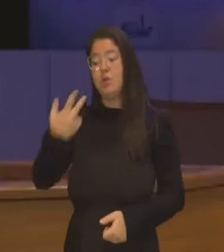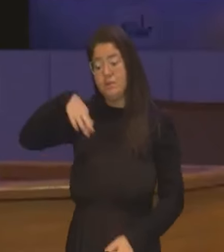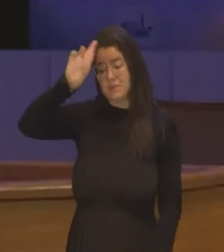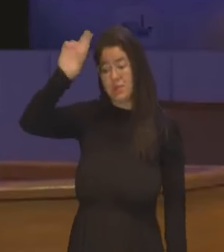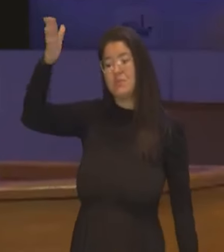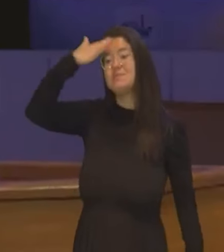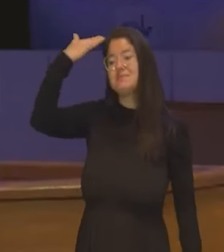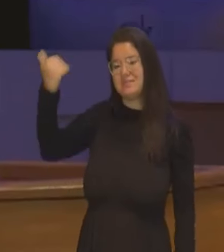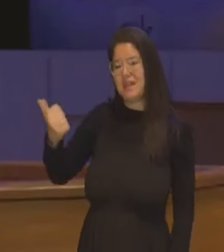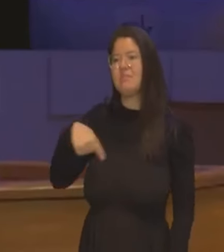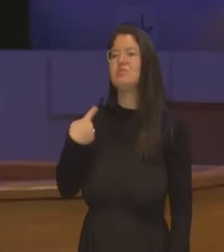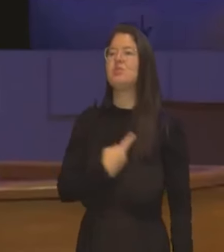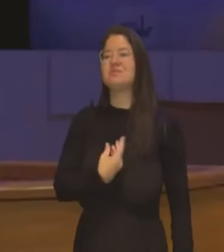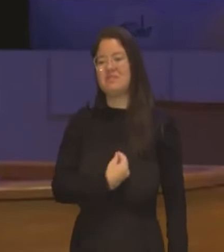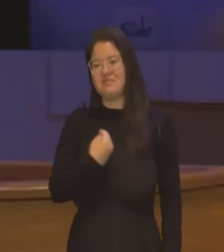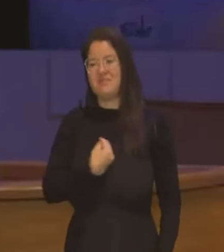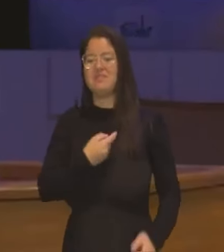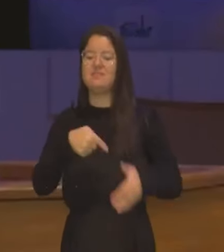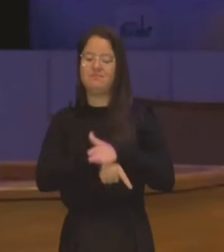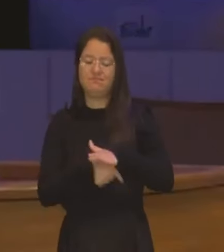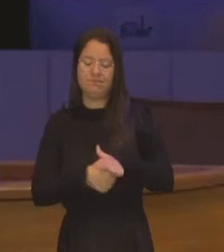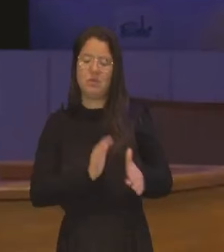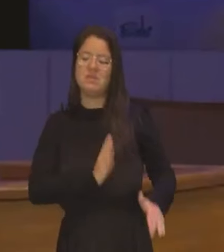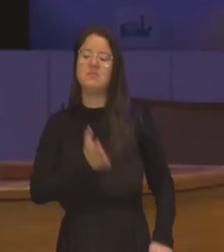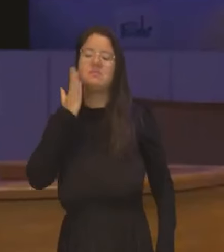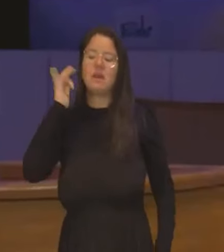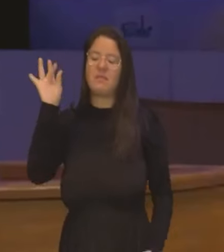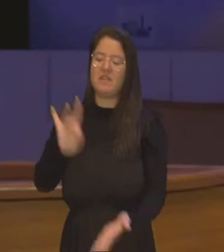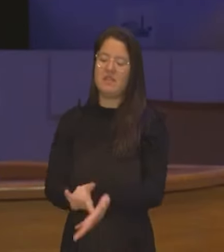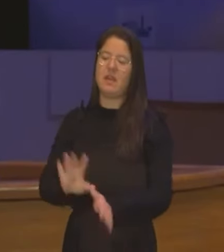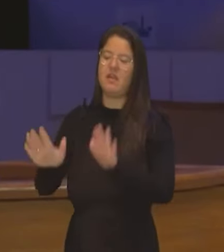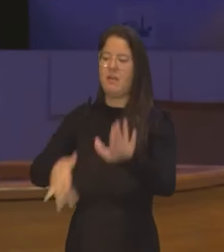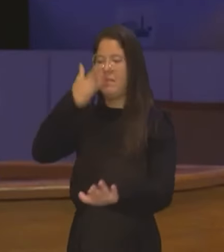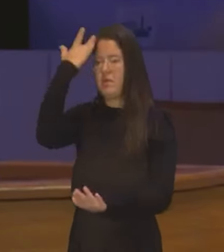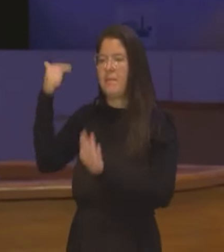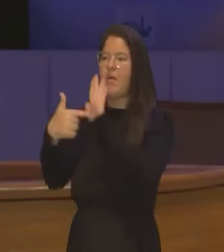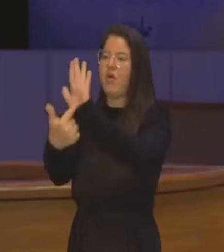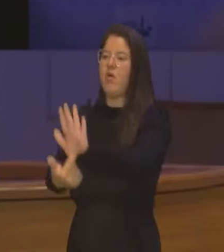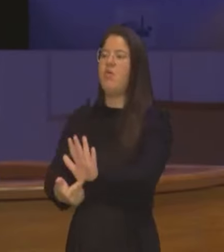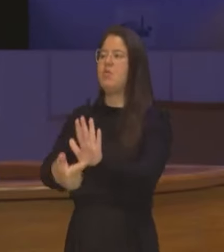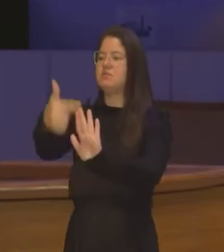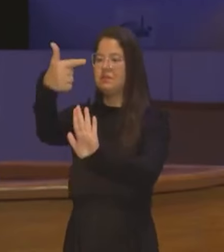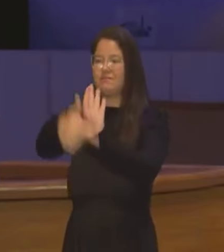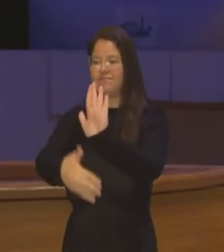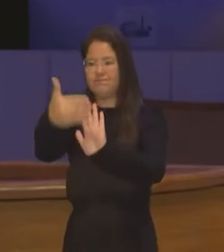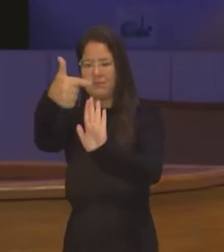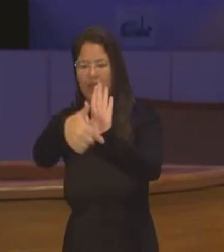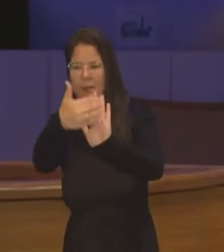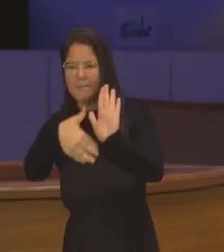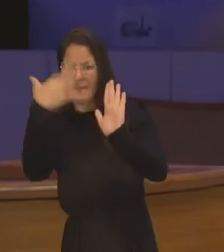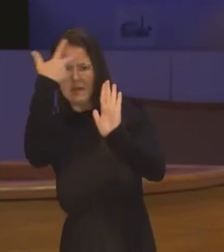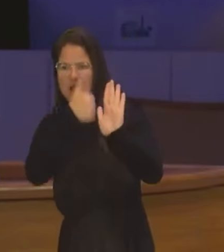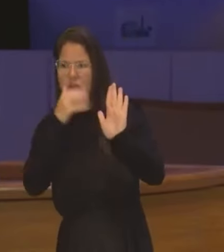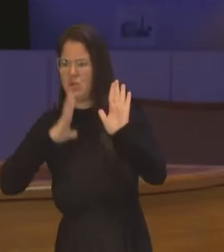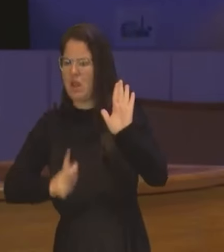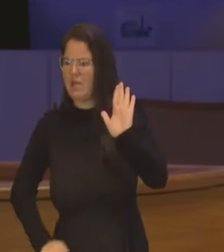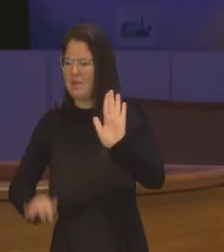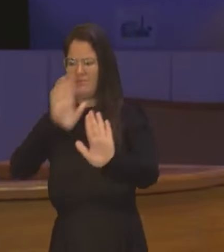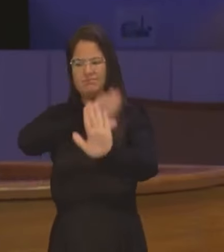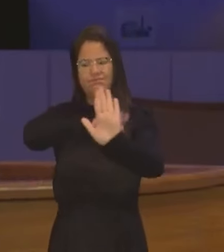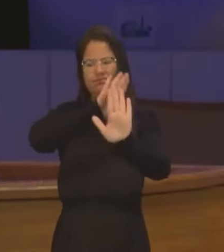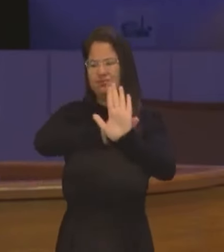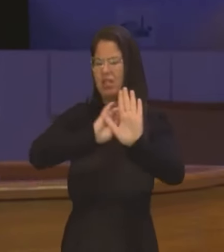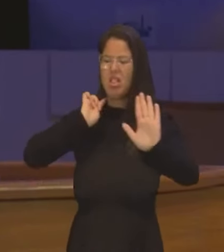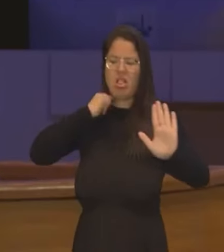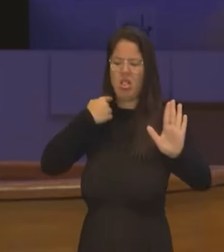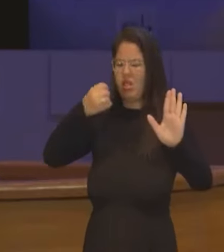Ele contempla e vê o nosso coração. O Senhor sonda as nossas intenções. E por isso,